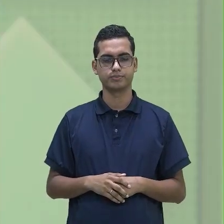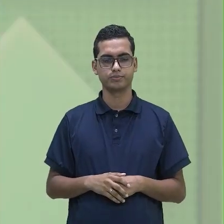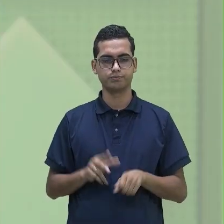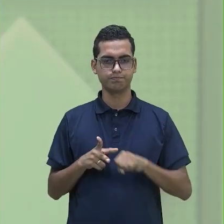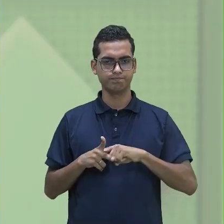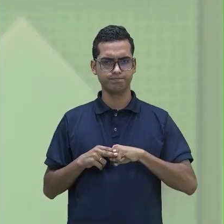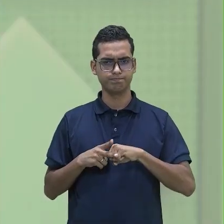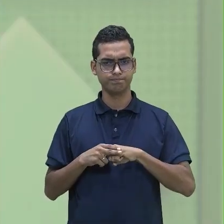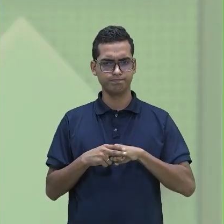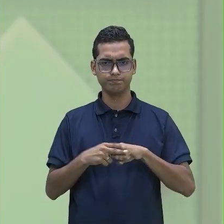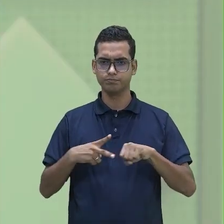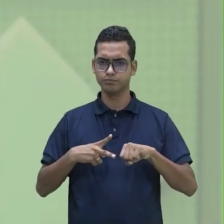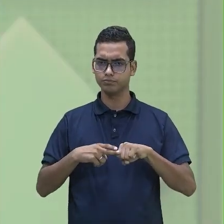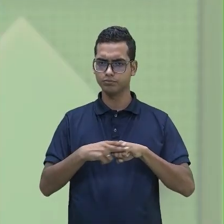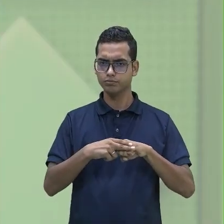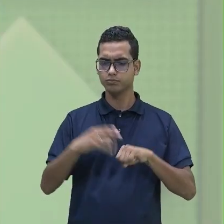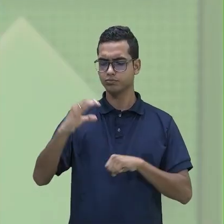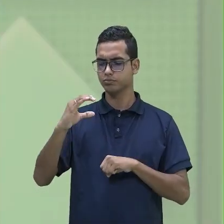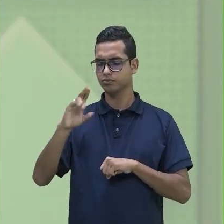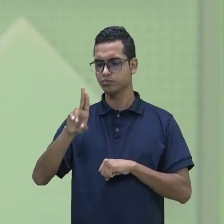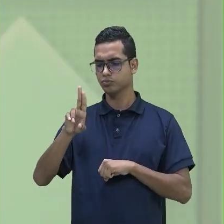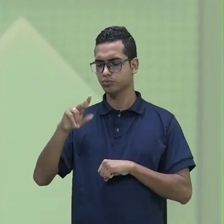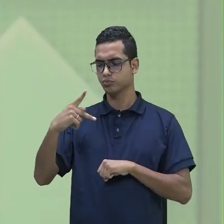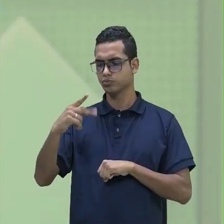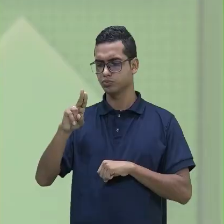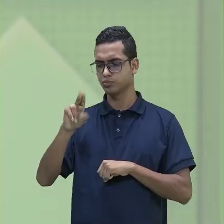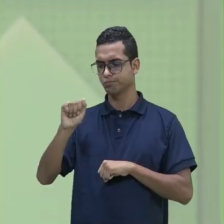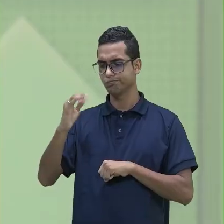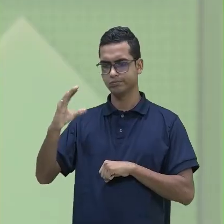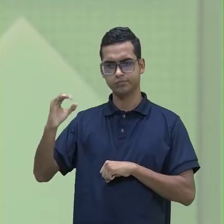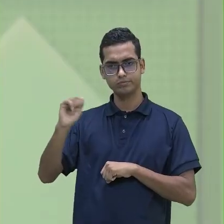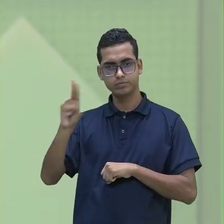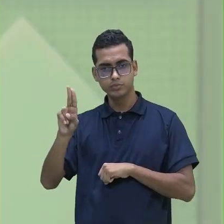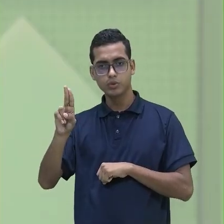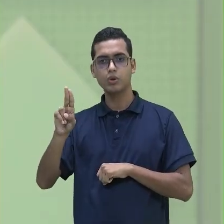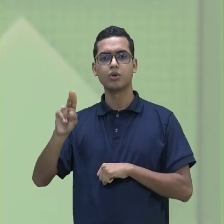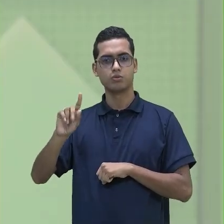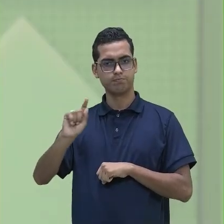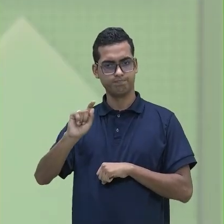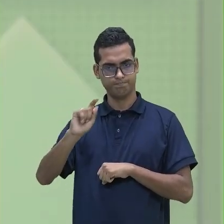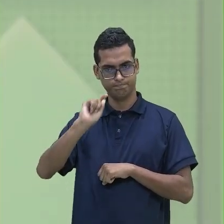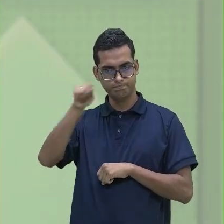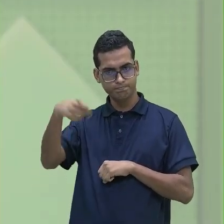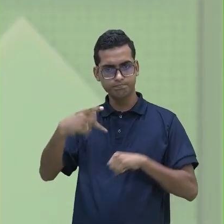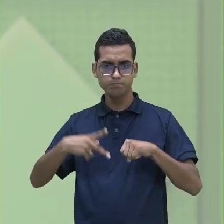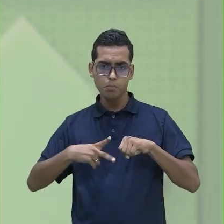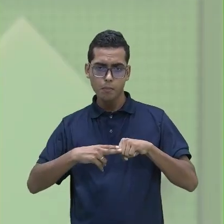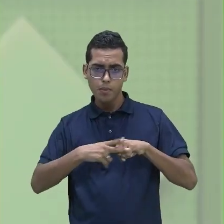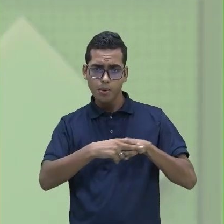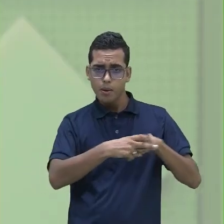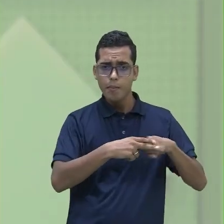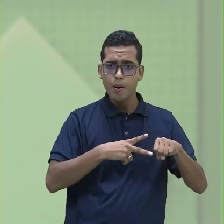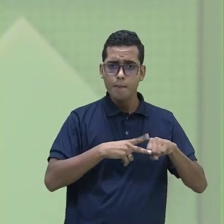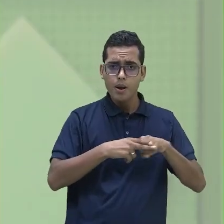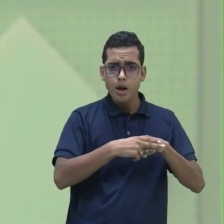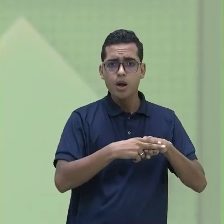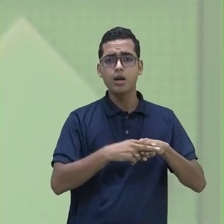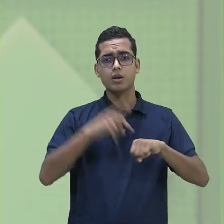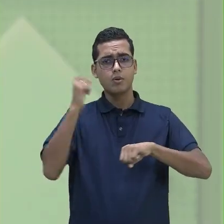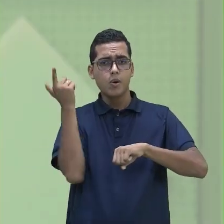cupuaçu. O cupuaçu ele precisa de um processamento, né, para poder a gente consumir ali em